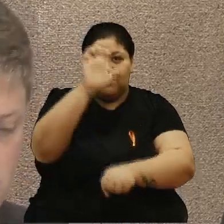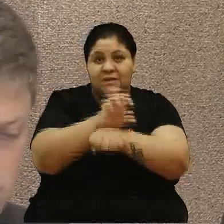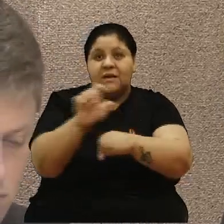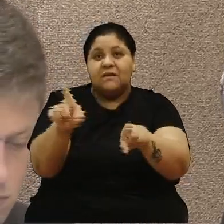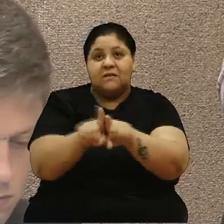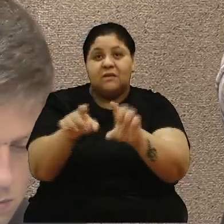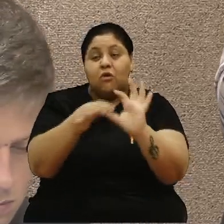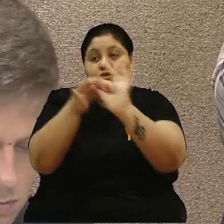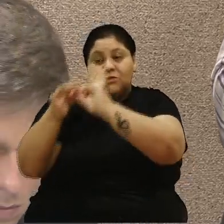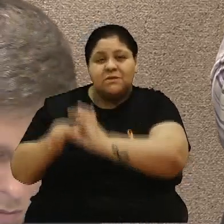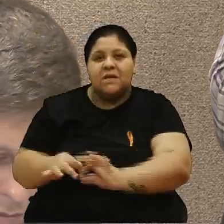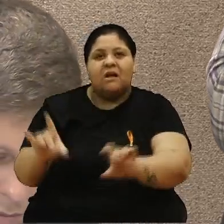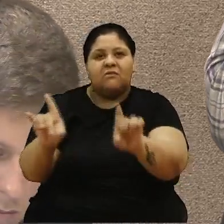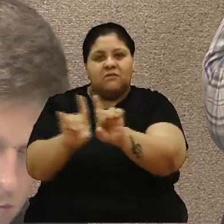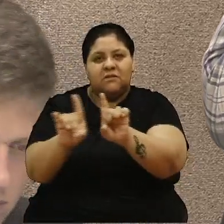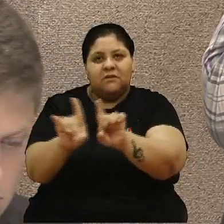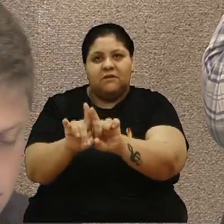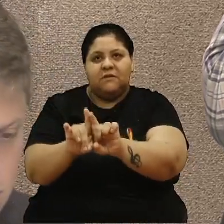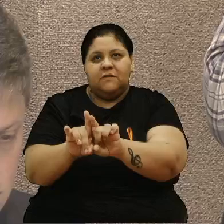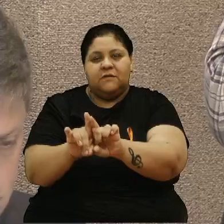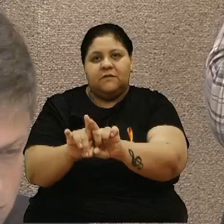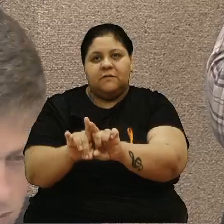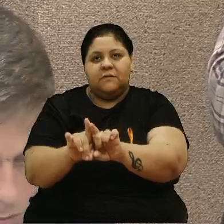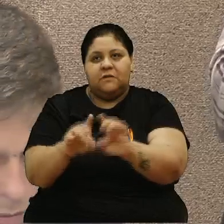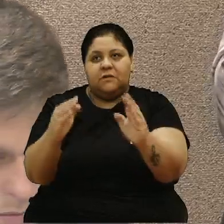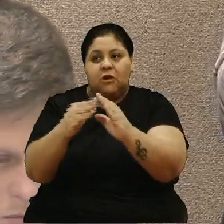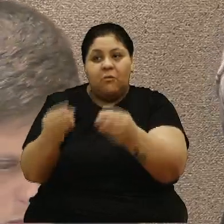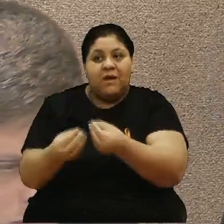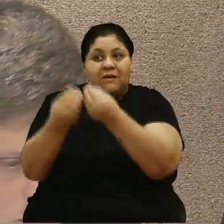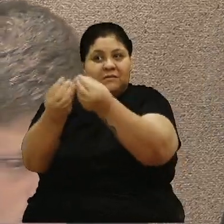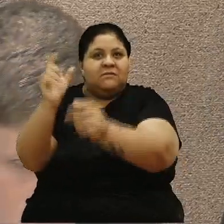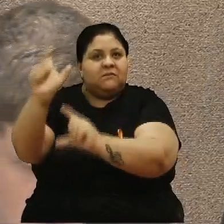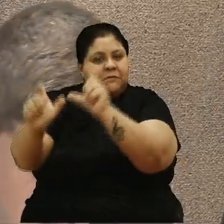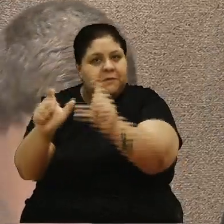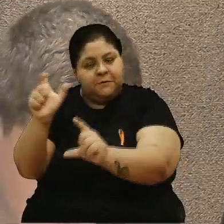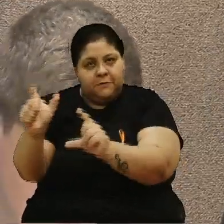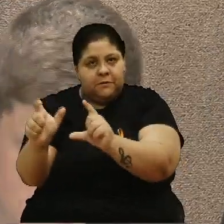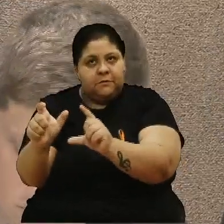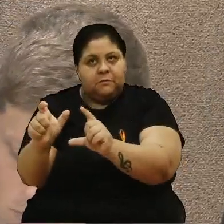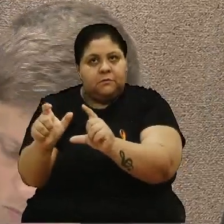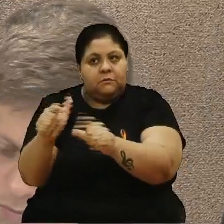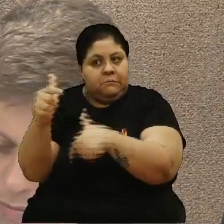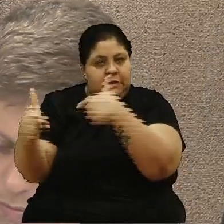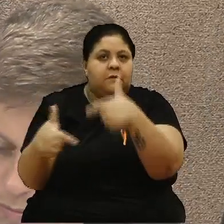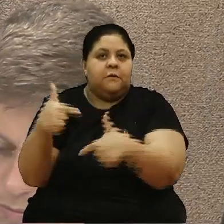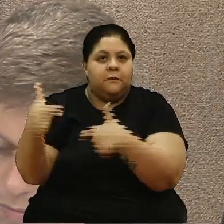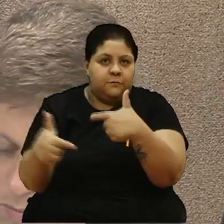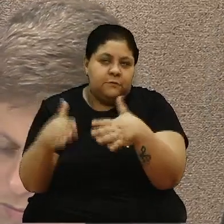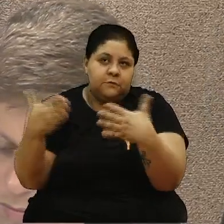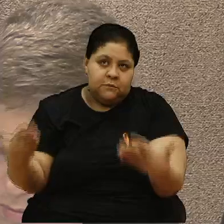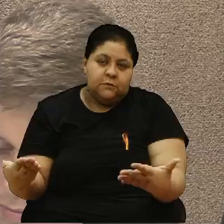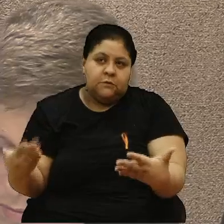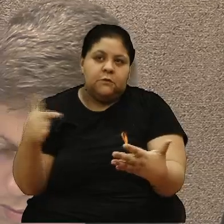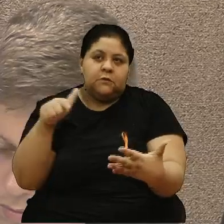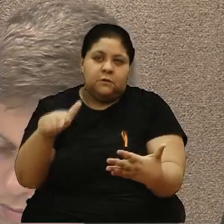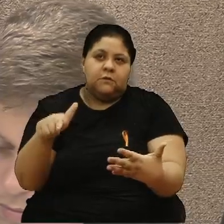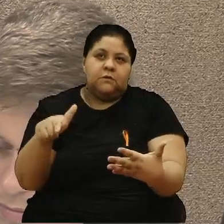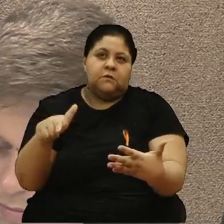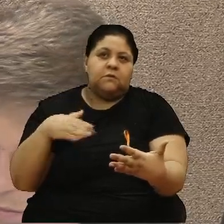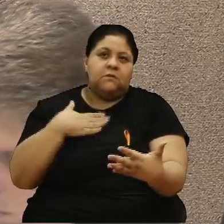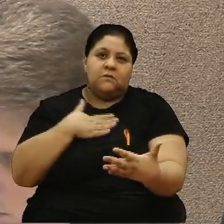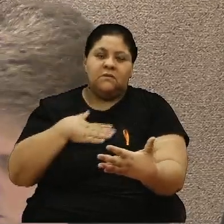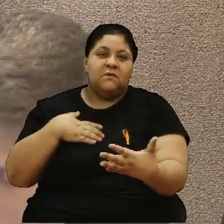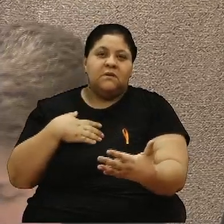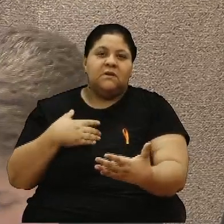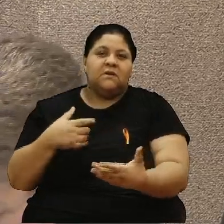falhando, a União está falhando, do ponto de vista de dar uma casa decente para qualquer trabalhador. Então, nesse sentido, não dá para a